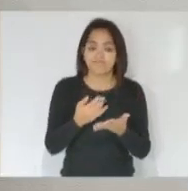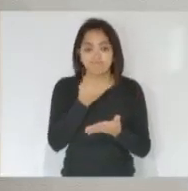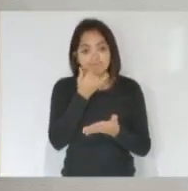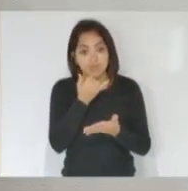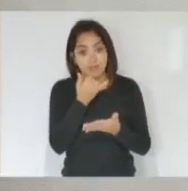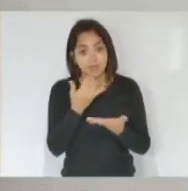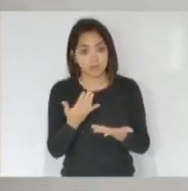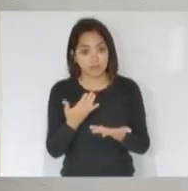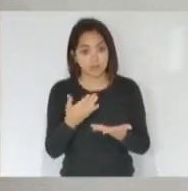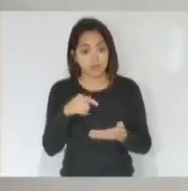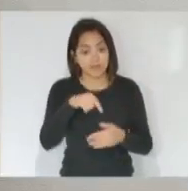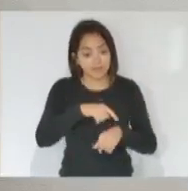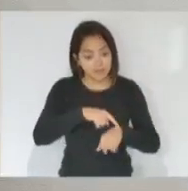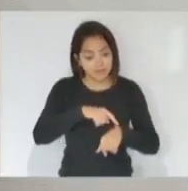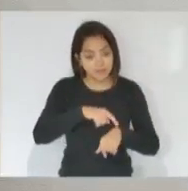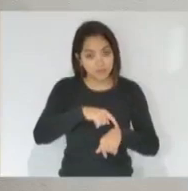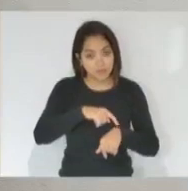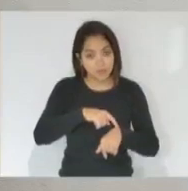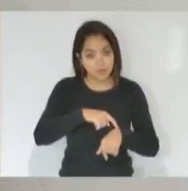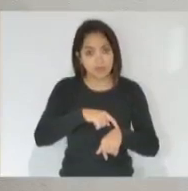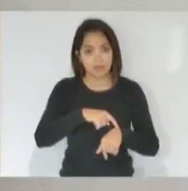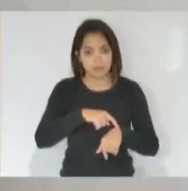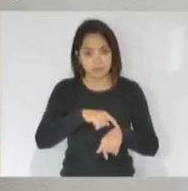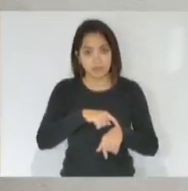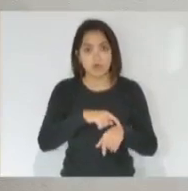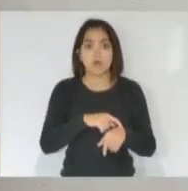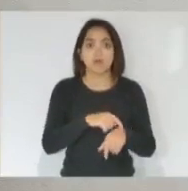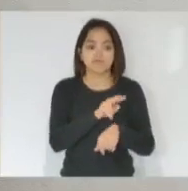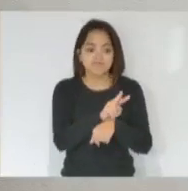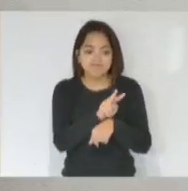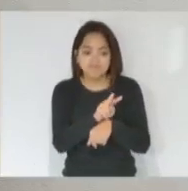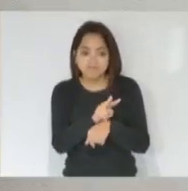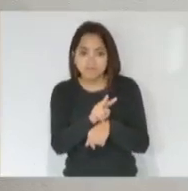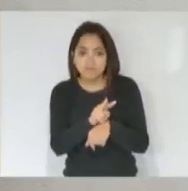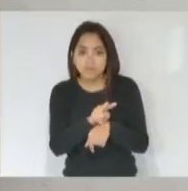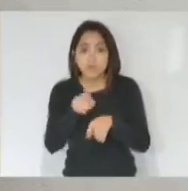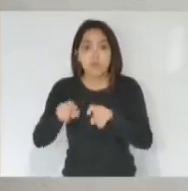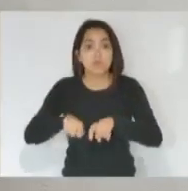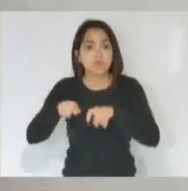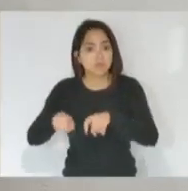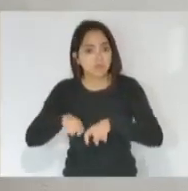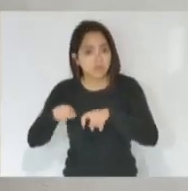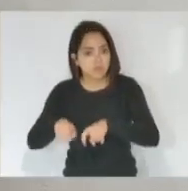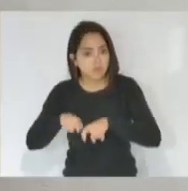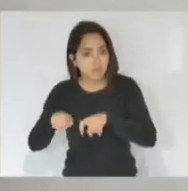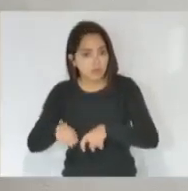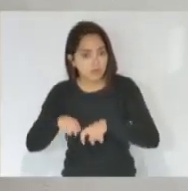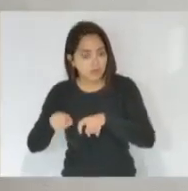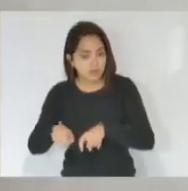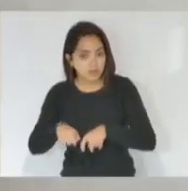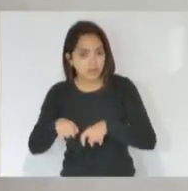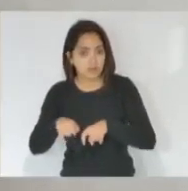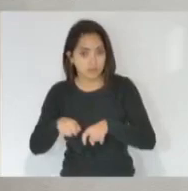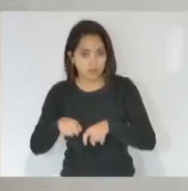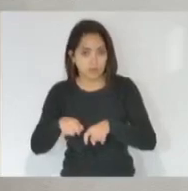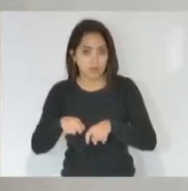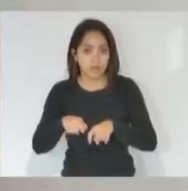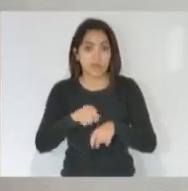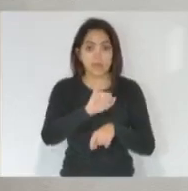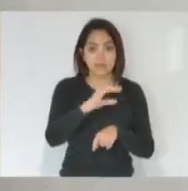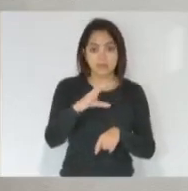aqui, os defensivos agrícolas a um patamar de ICMS